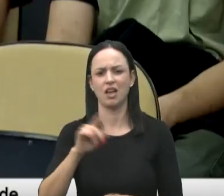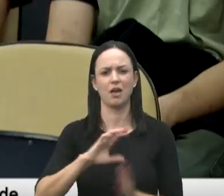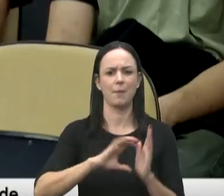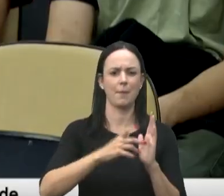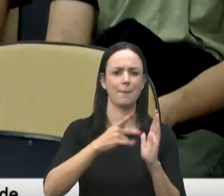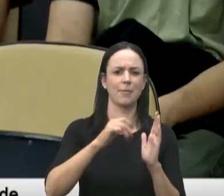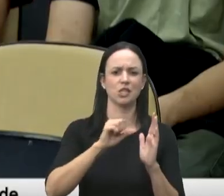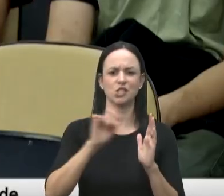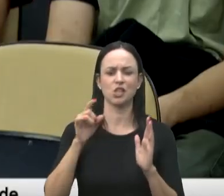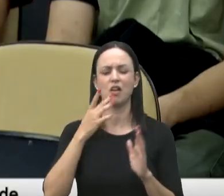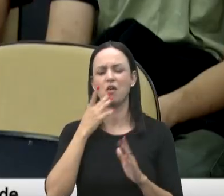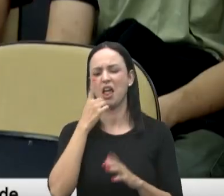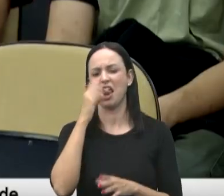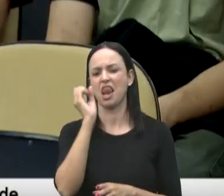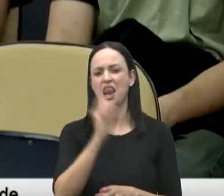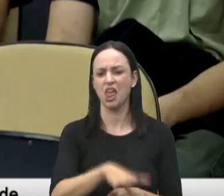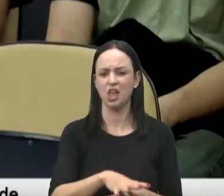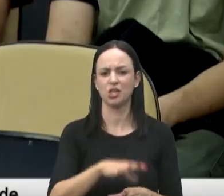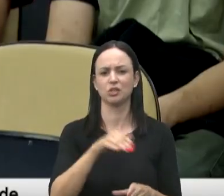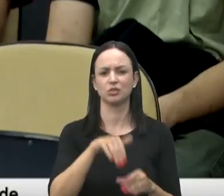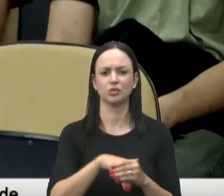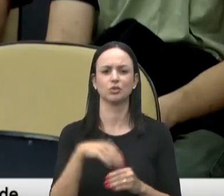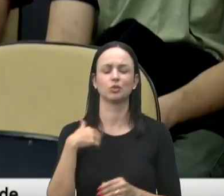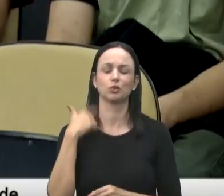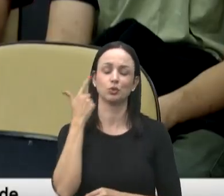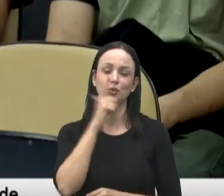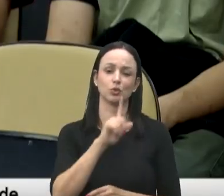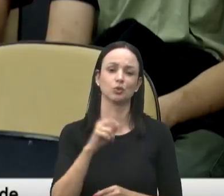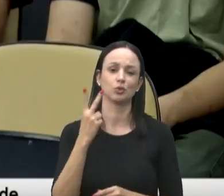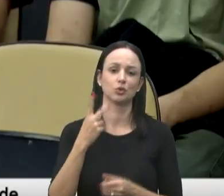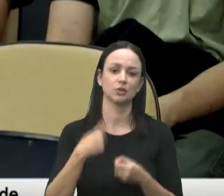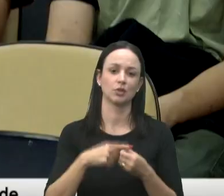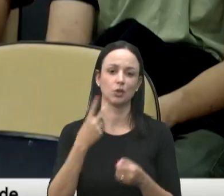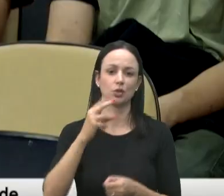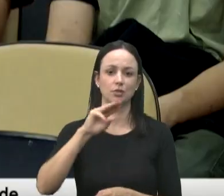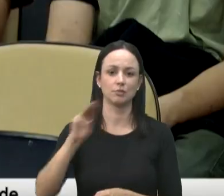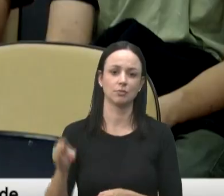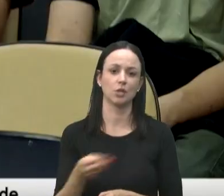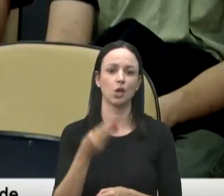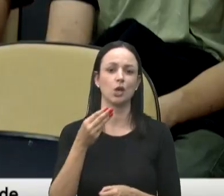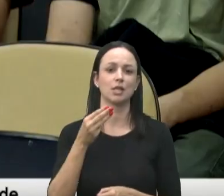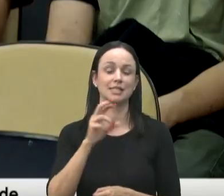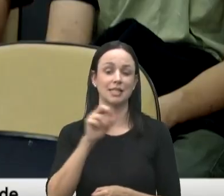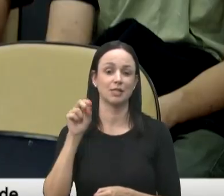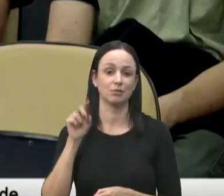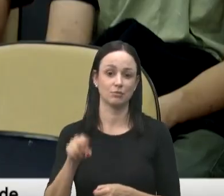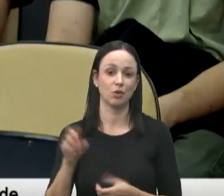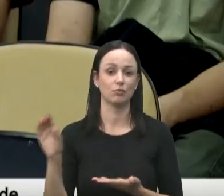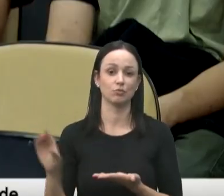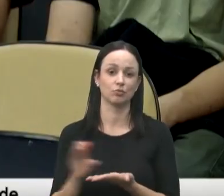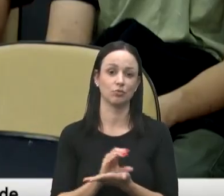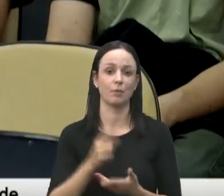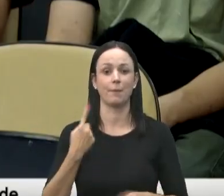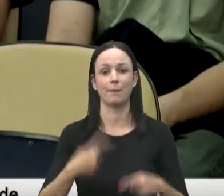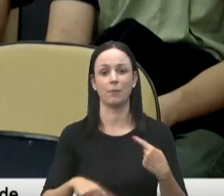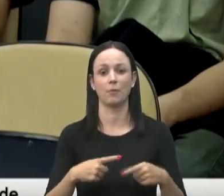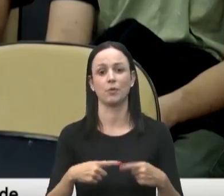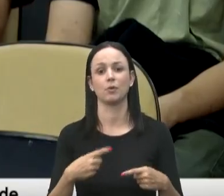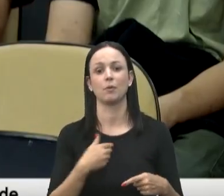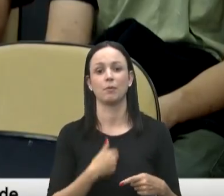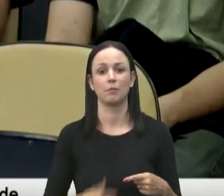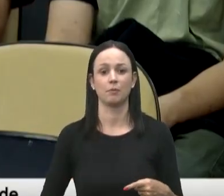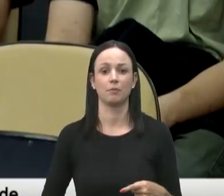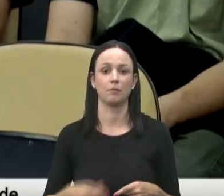jogar mandato no lixo, e eu trouxe para a minha cidade 2,5 milhões esse ano para aplicar em políticas